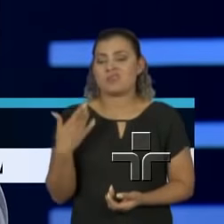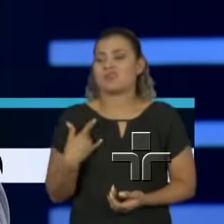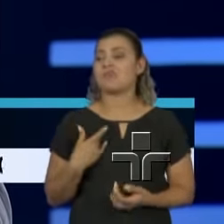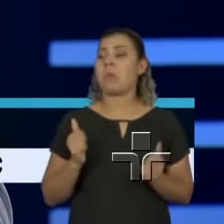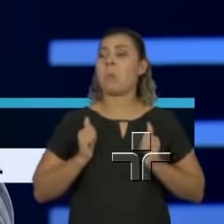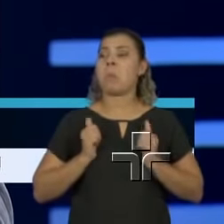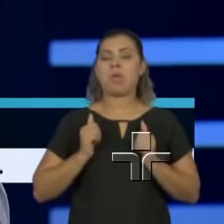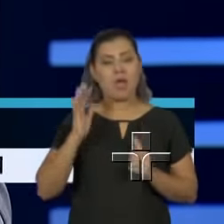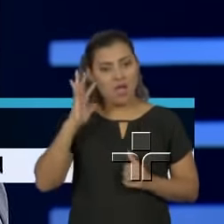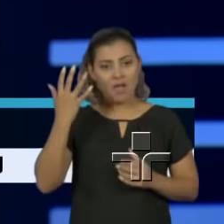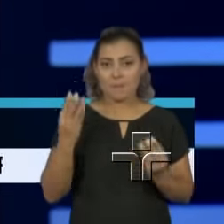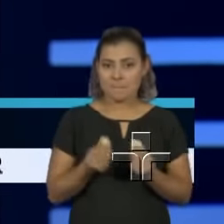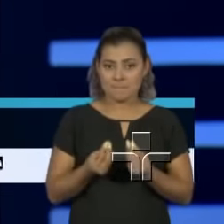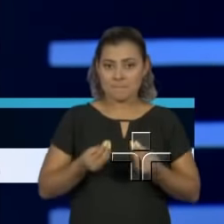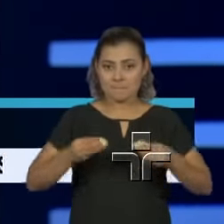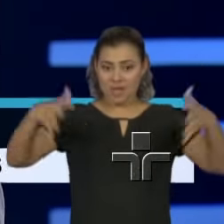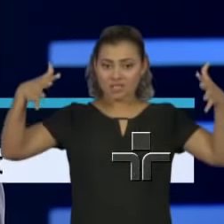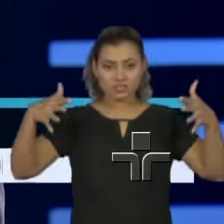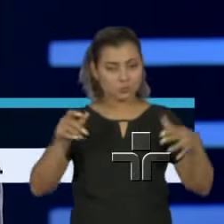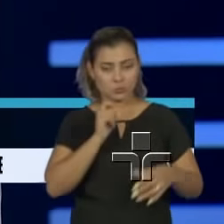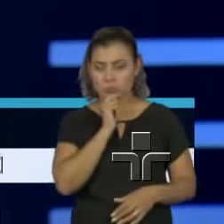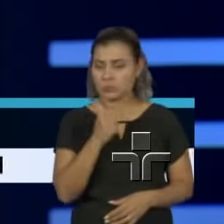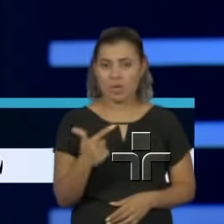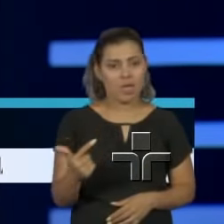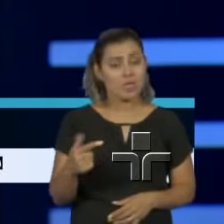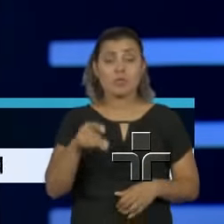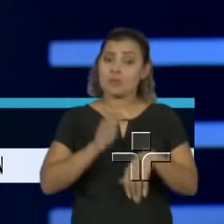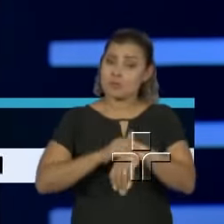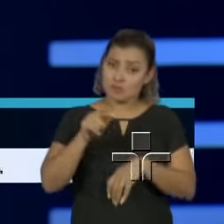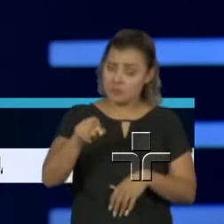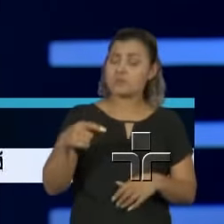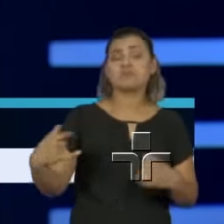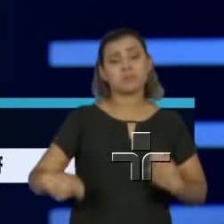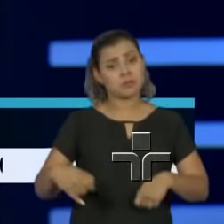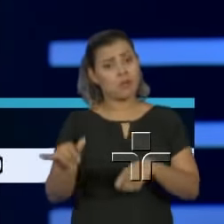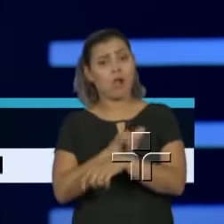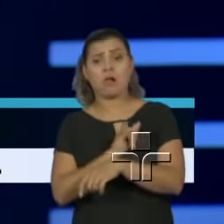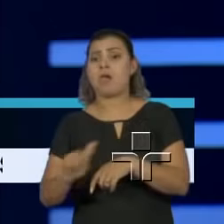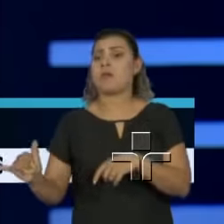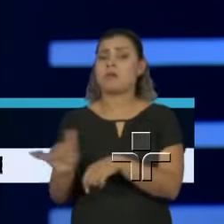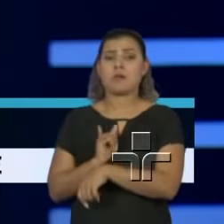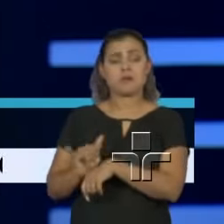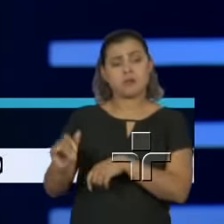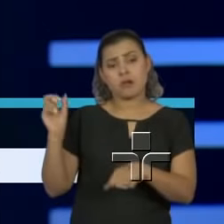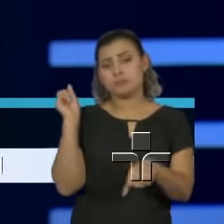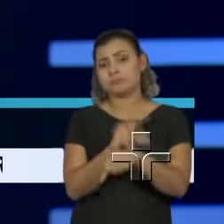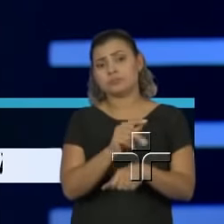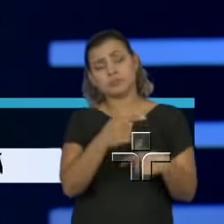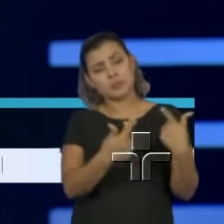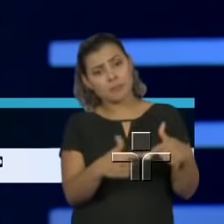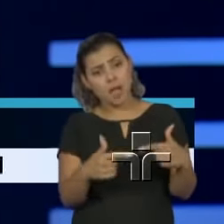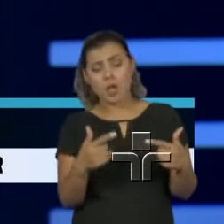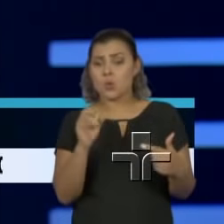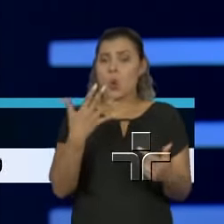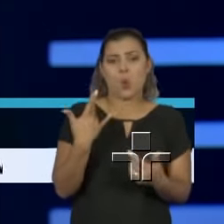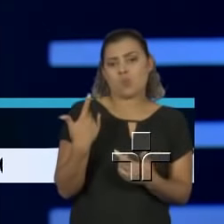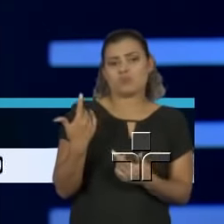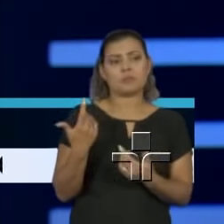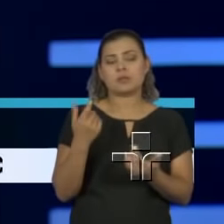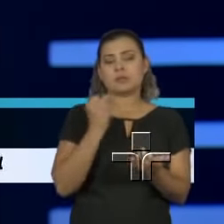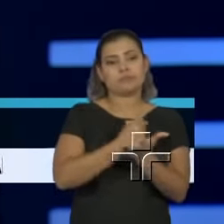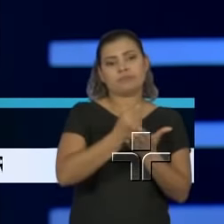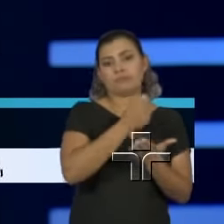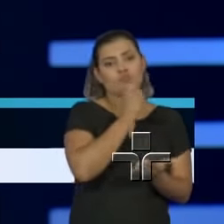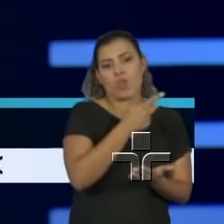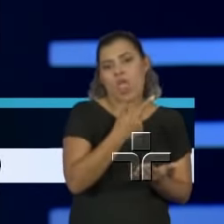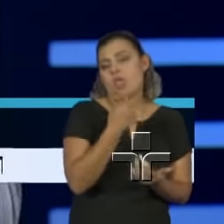solução mágica, você vai ter que buscar a possibilidade do emprego ou dessa atividade que vai lhe dar a sua